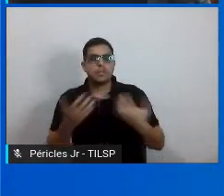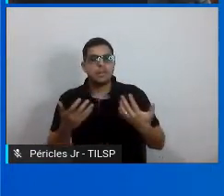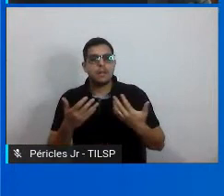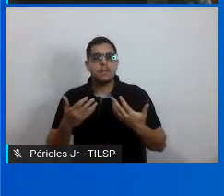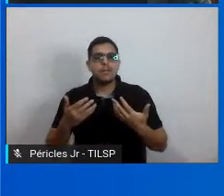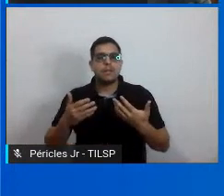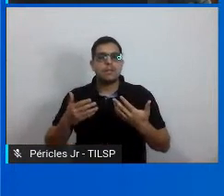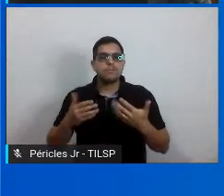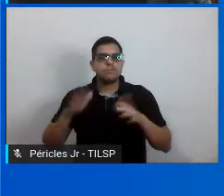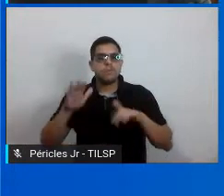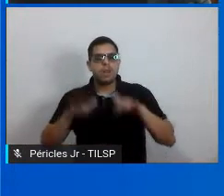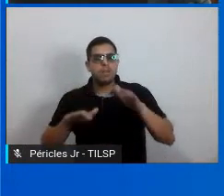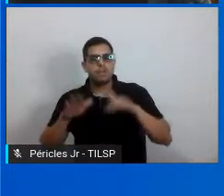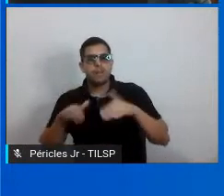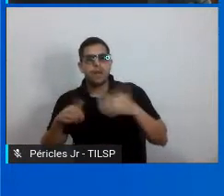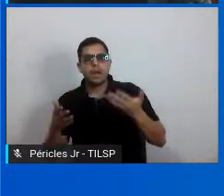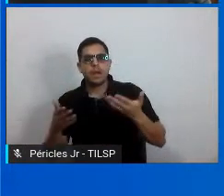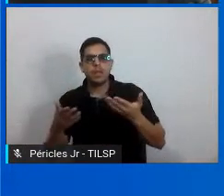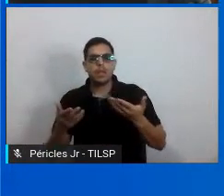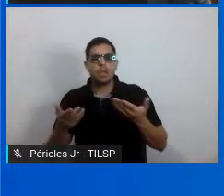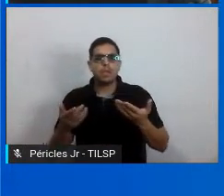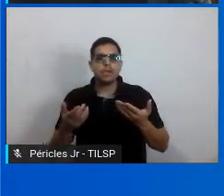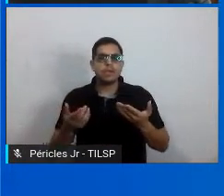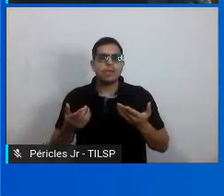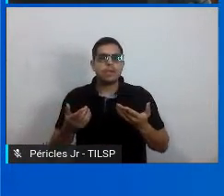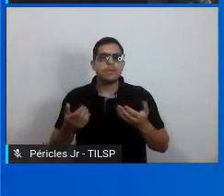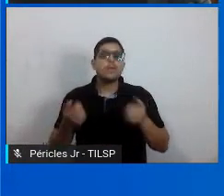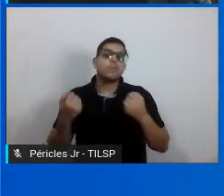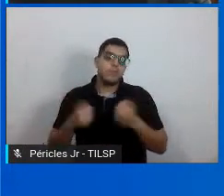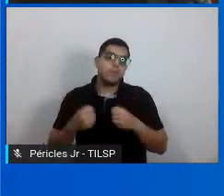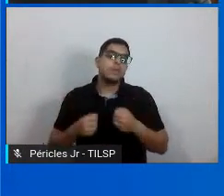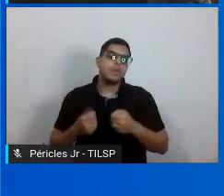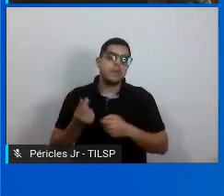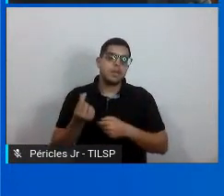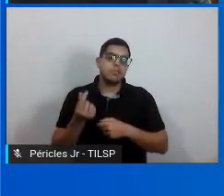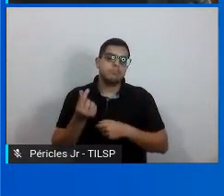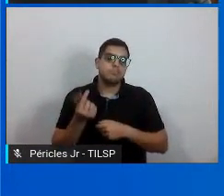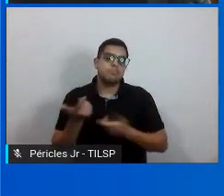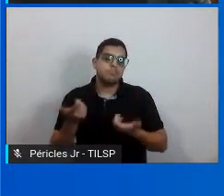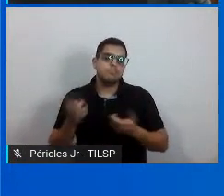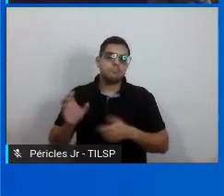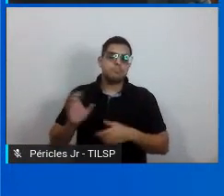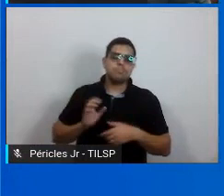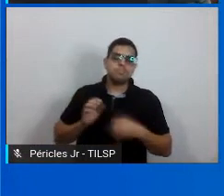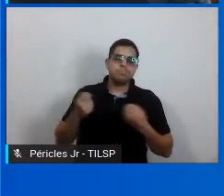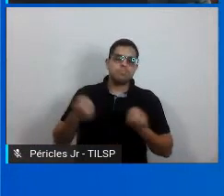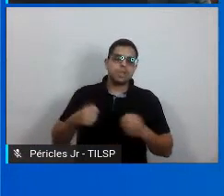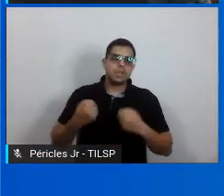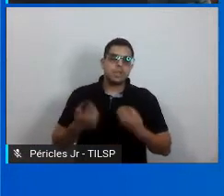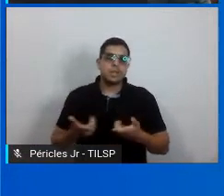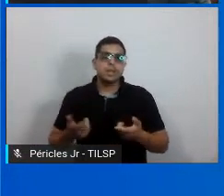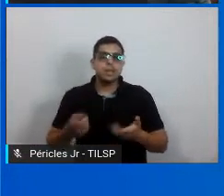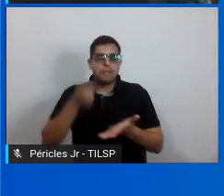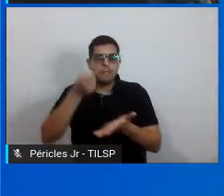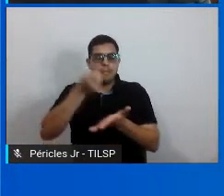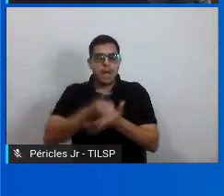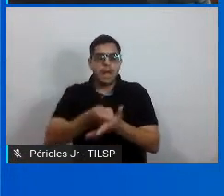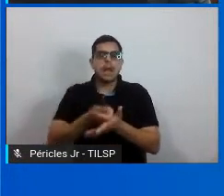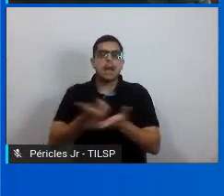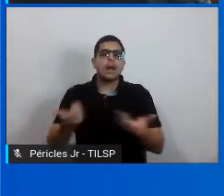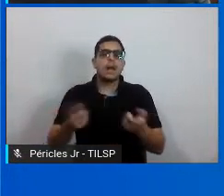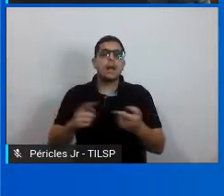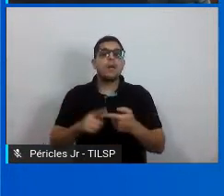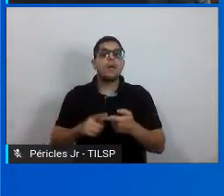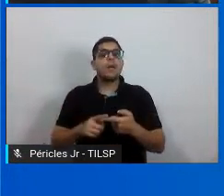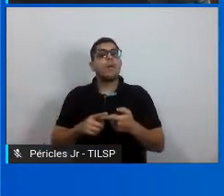uma questão de poder econômico né de você poder pagar por esse serviço como também é uma questão estrutural Porque mesmo podendo pagar